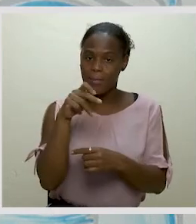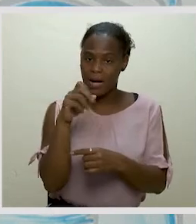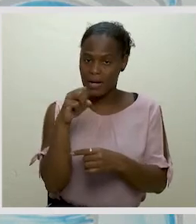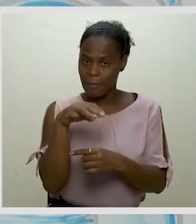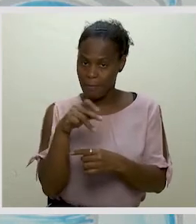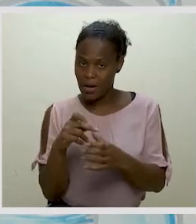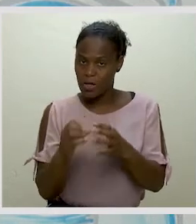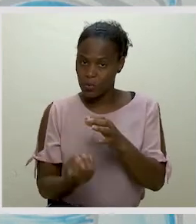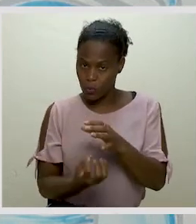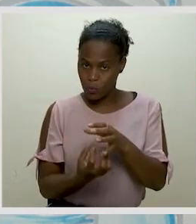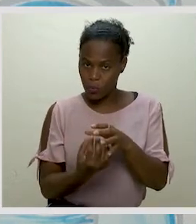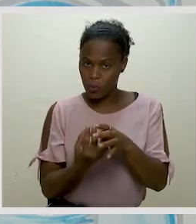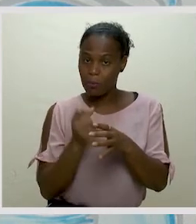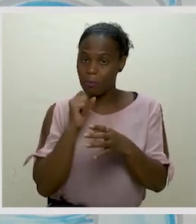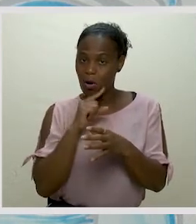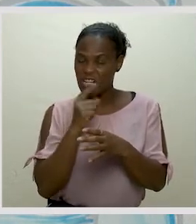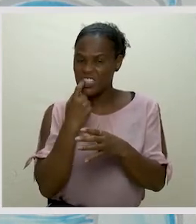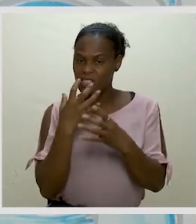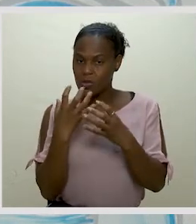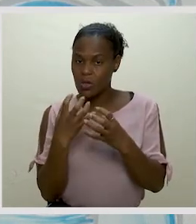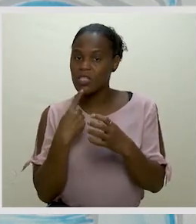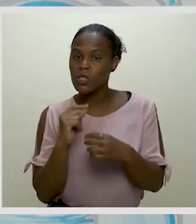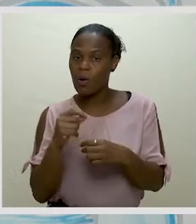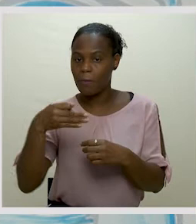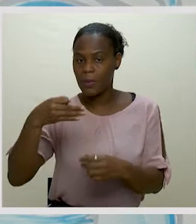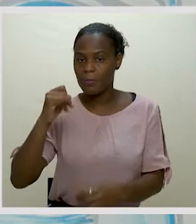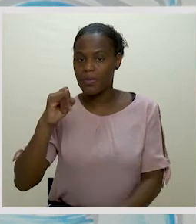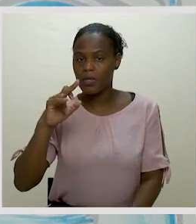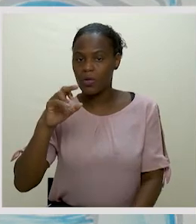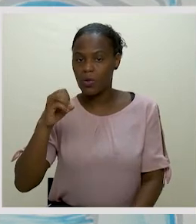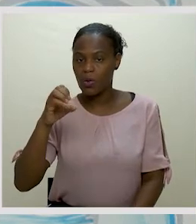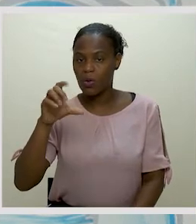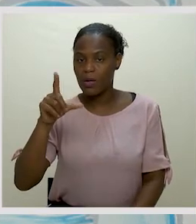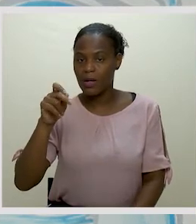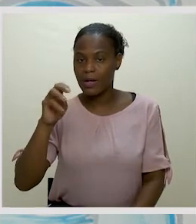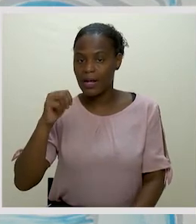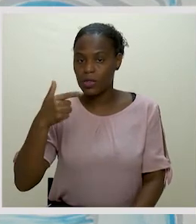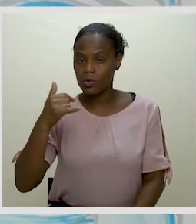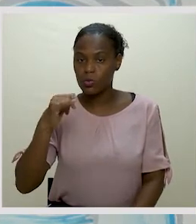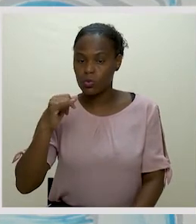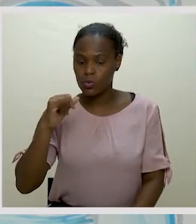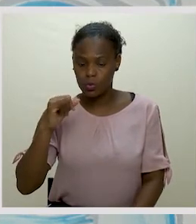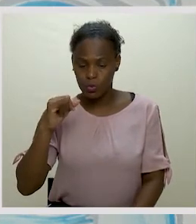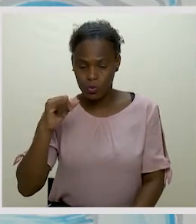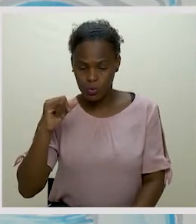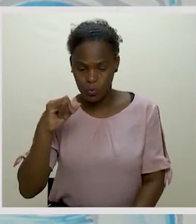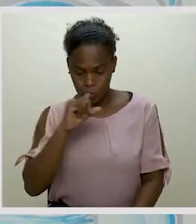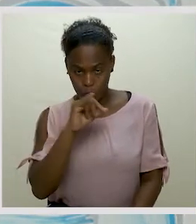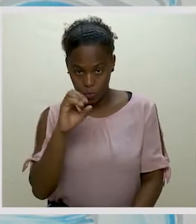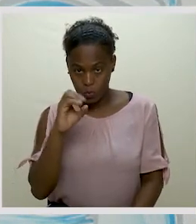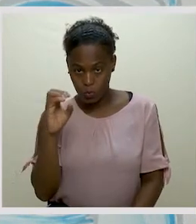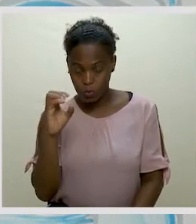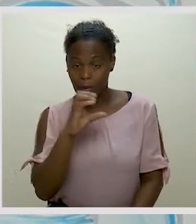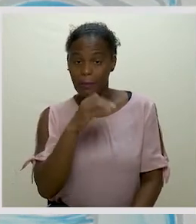sobe, pode ser material no estado sólido que chamamos de piroclastos, quando saem pela cratera, mas também